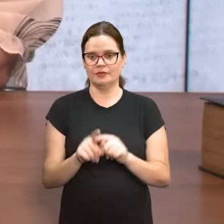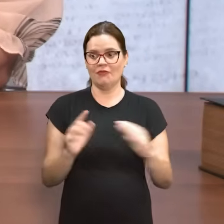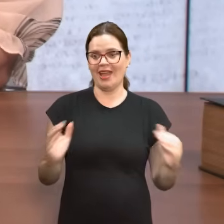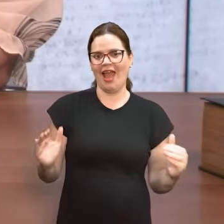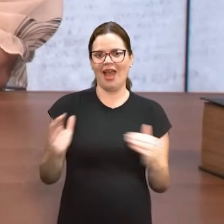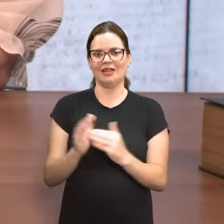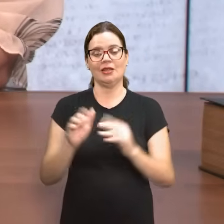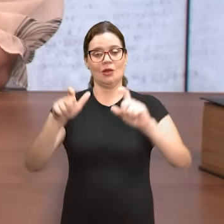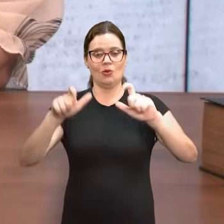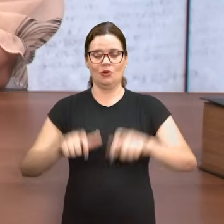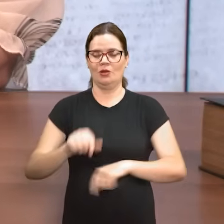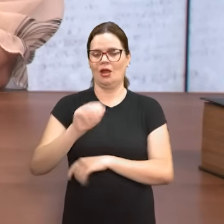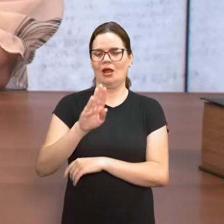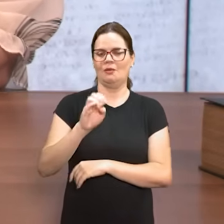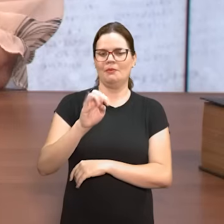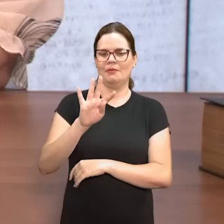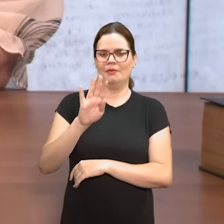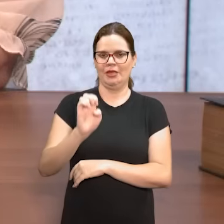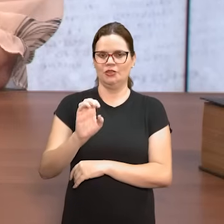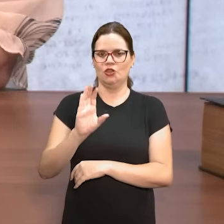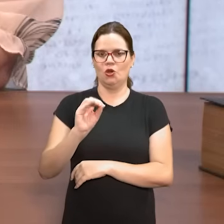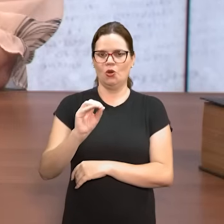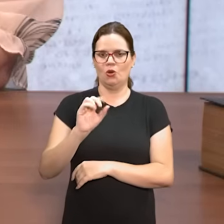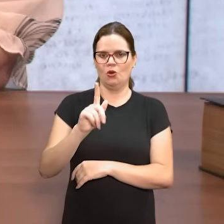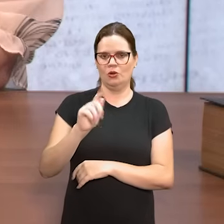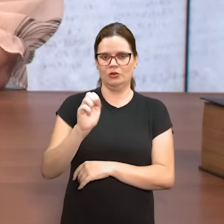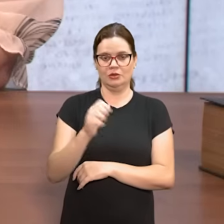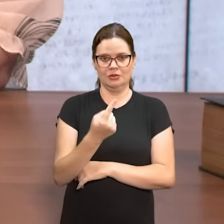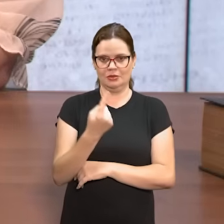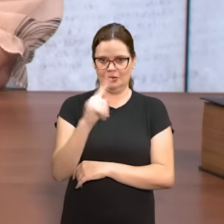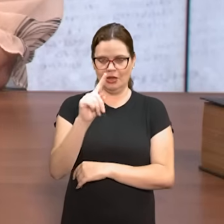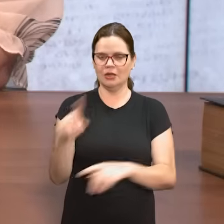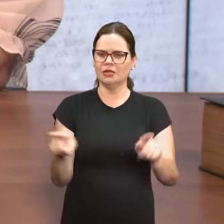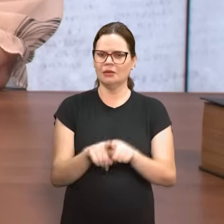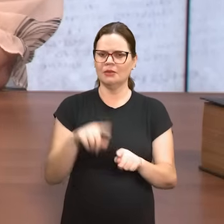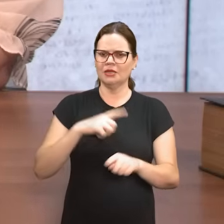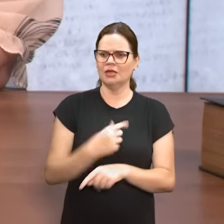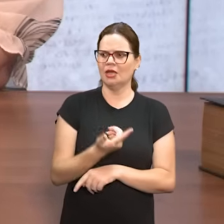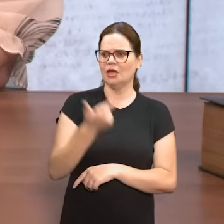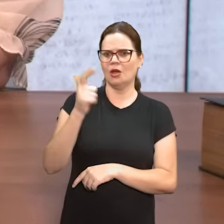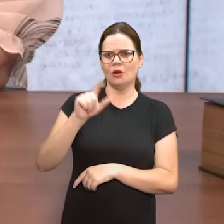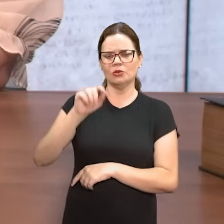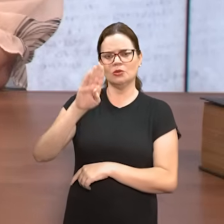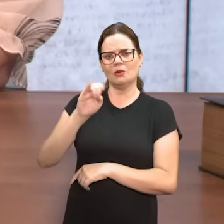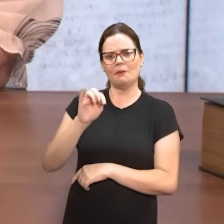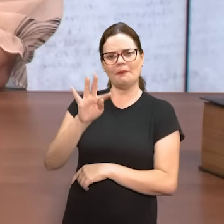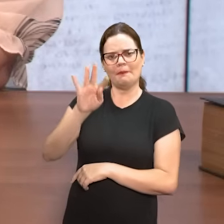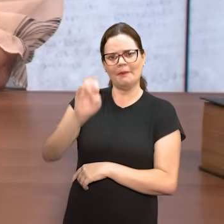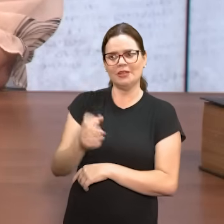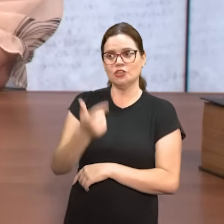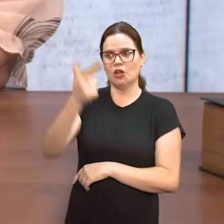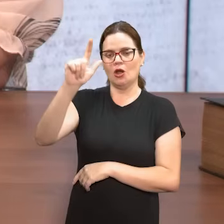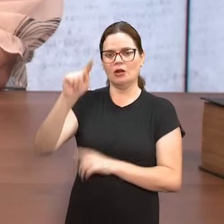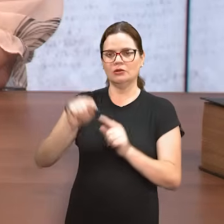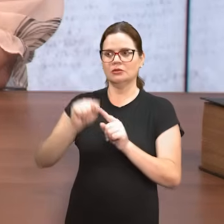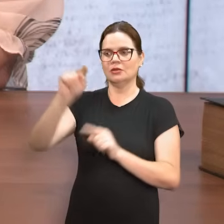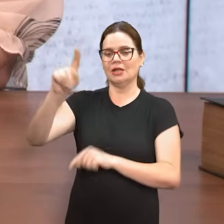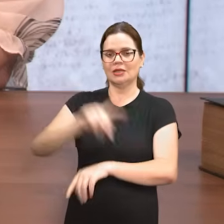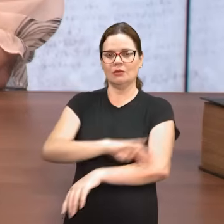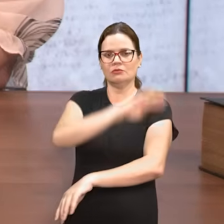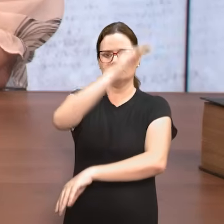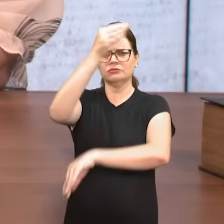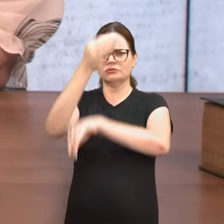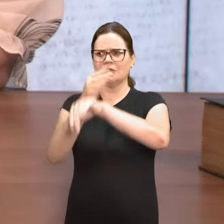Bet-Oglá, e passará do norte a Bet-Arabá, e este termo subirá até a pedra de